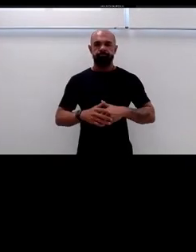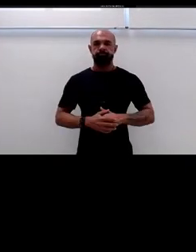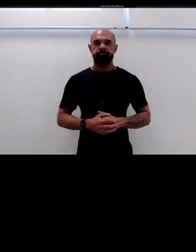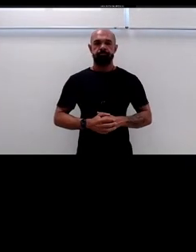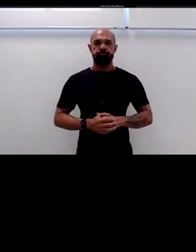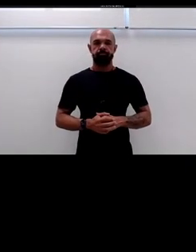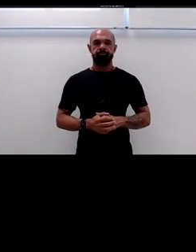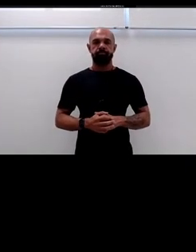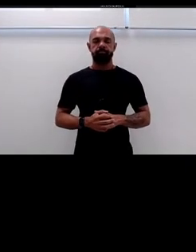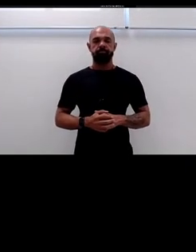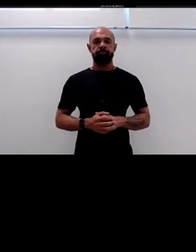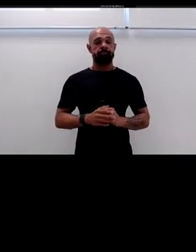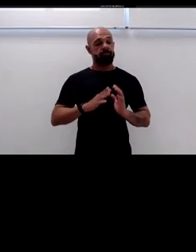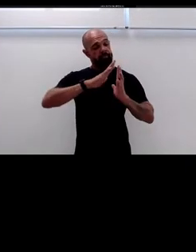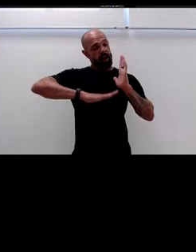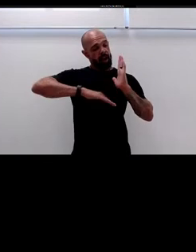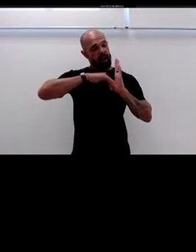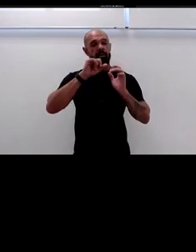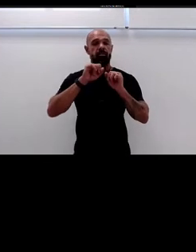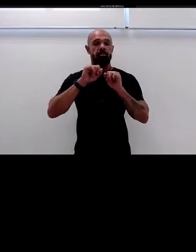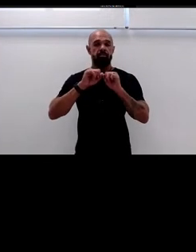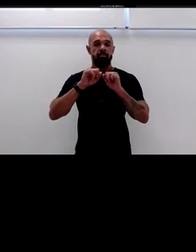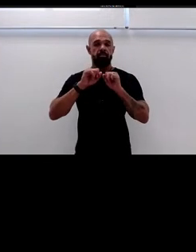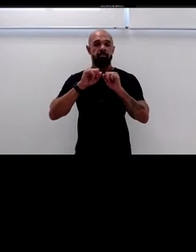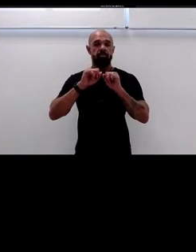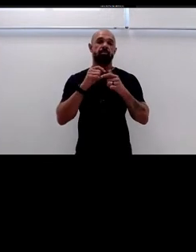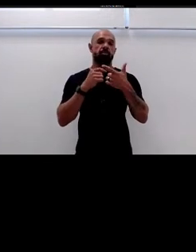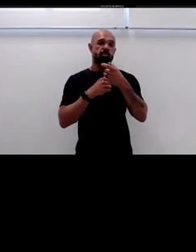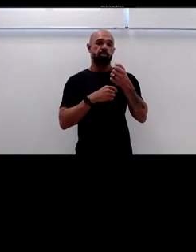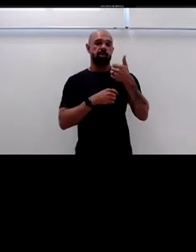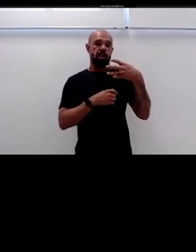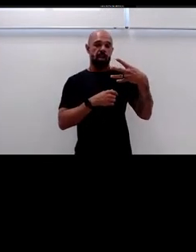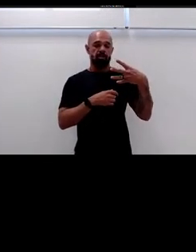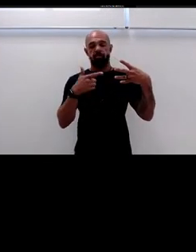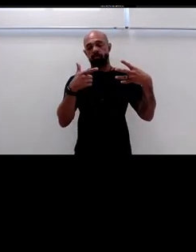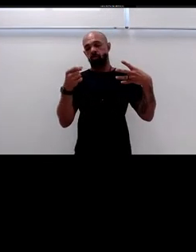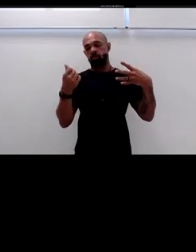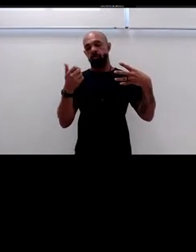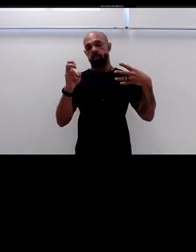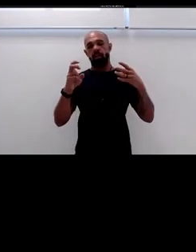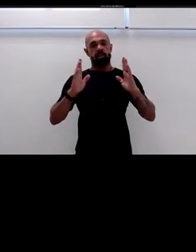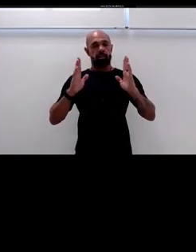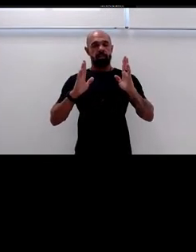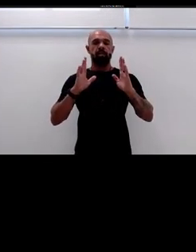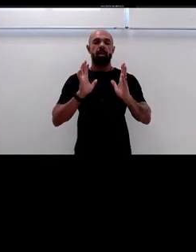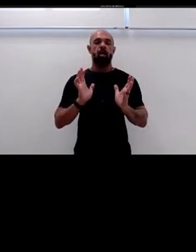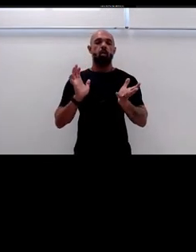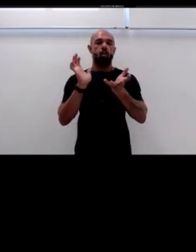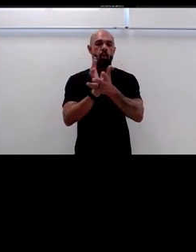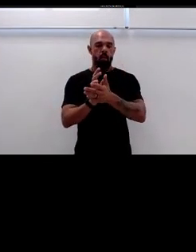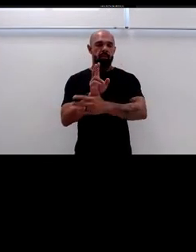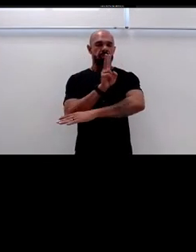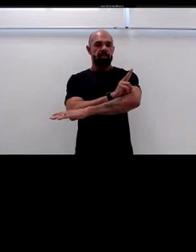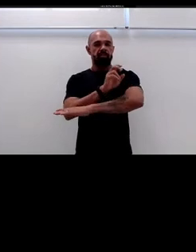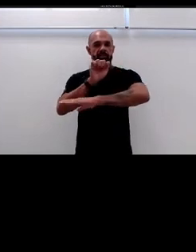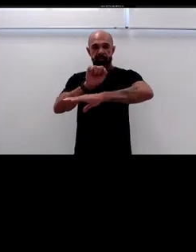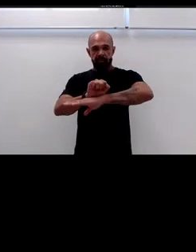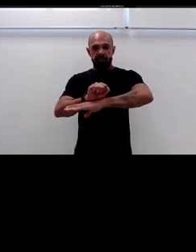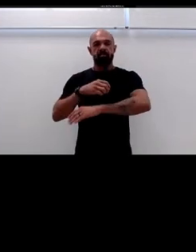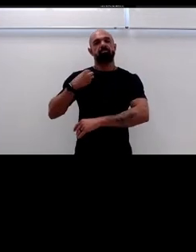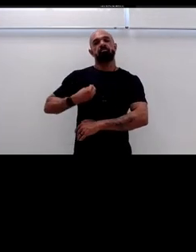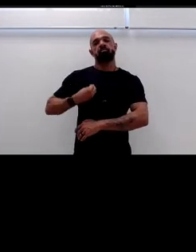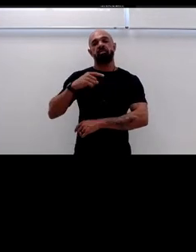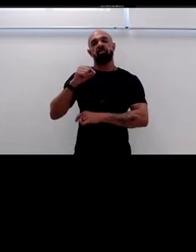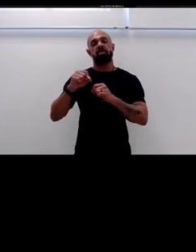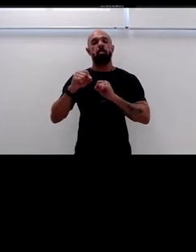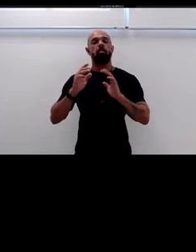Os afrescos foram pintados entre 2014 e 2015, quando a comunidade da Vila Autódromo vivia um processo de